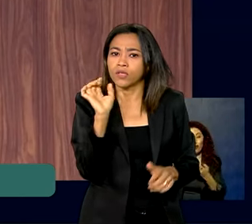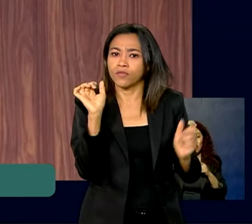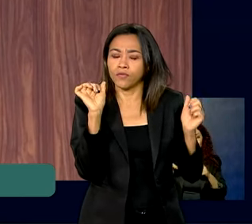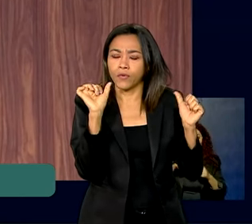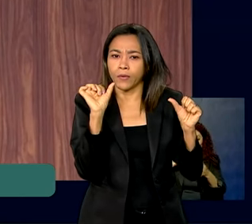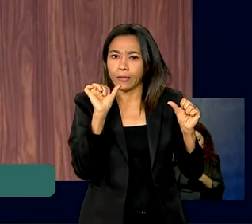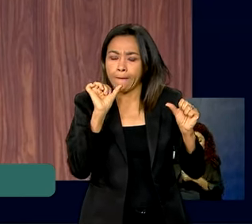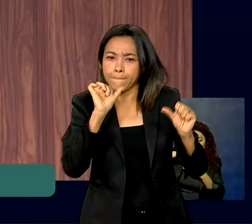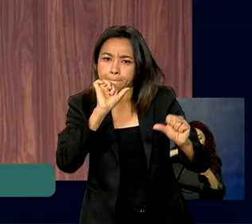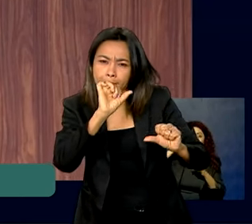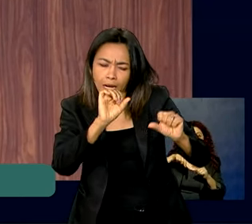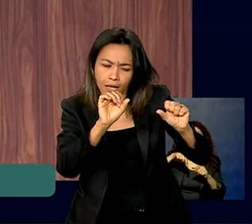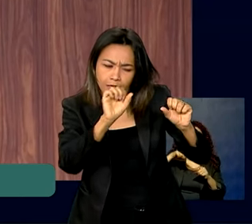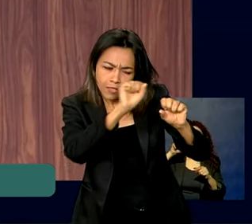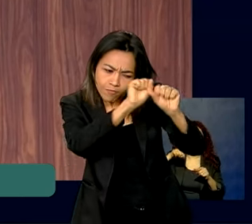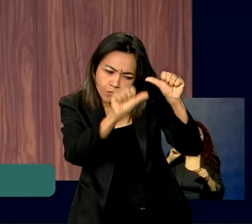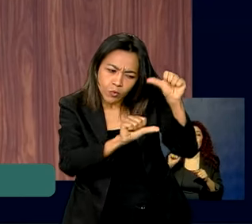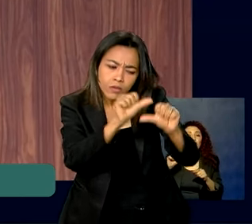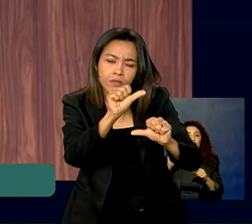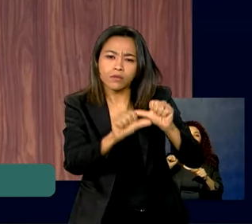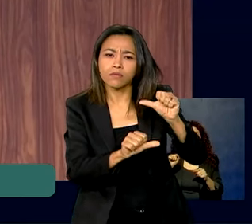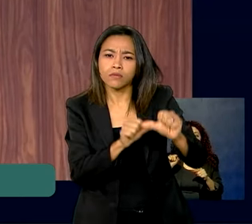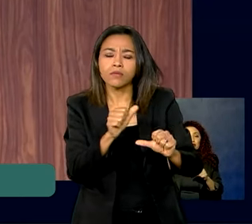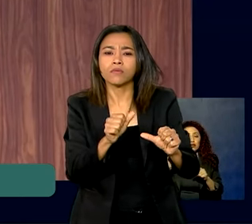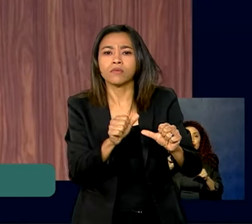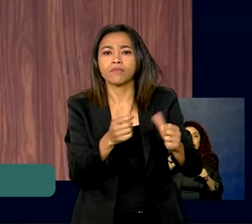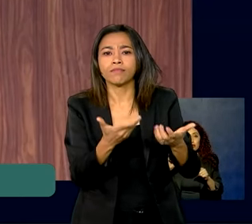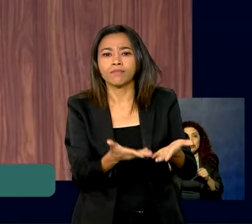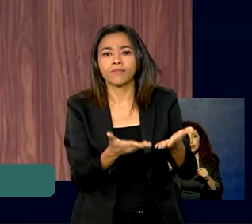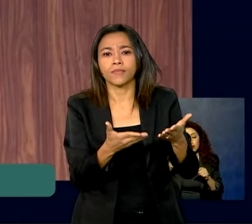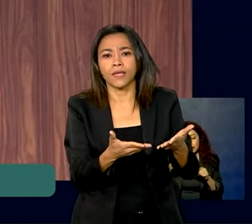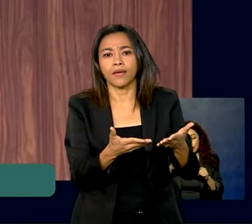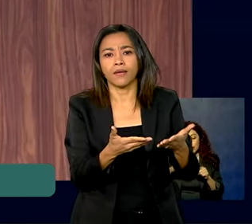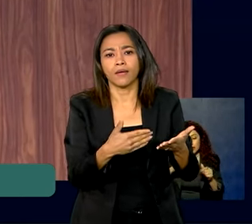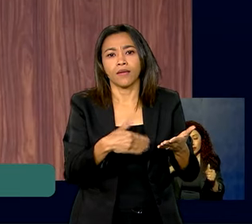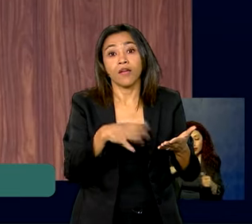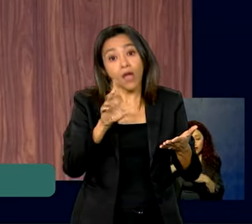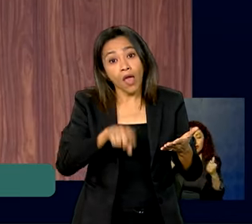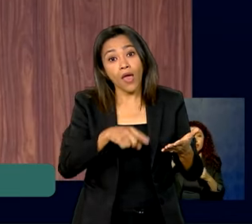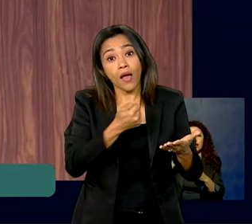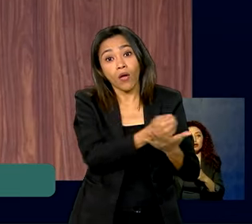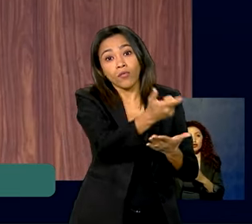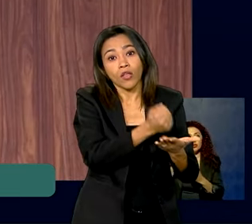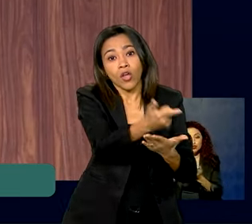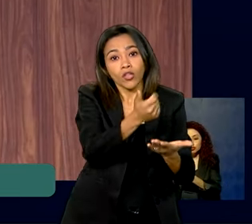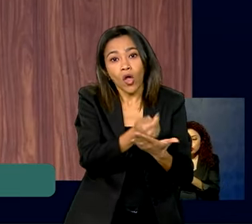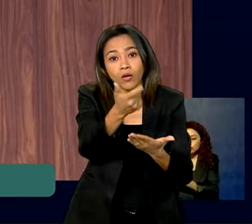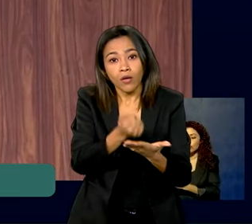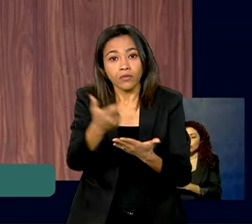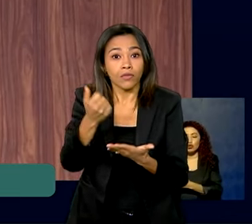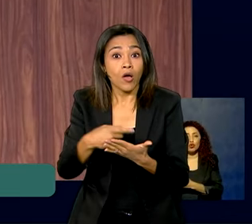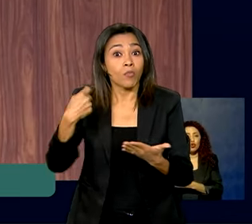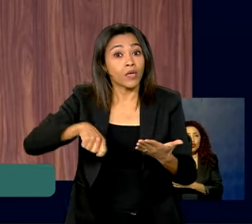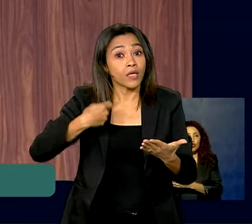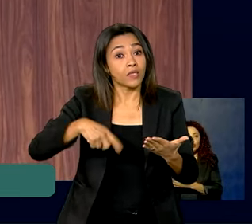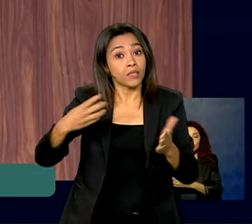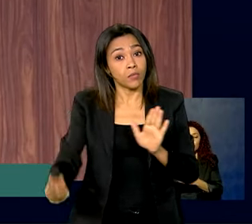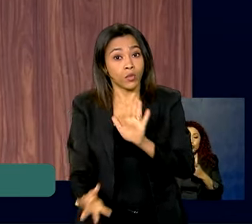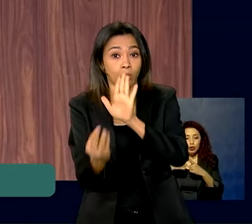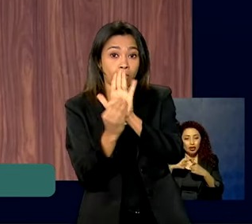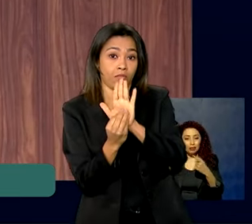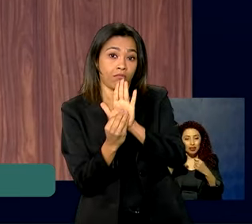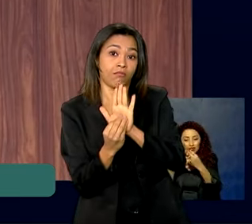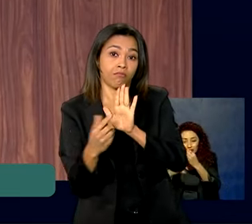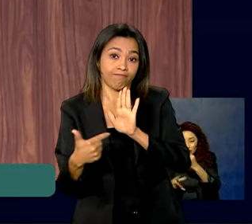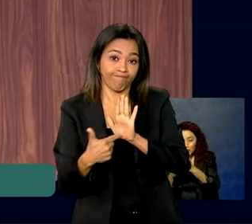de vista operacional é o a da do consumo porque exigia uma Emenda Constitucional